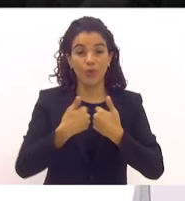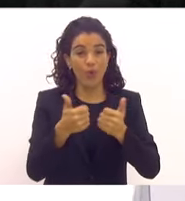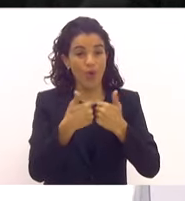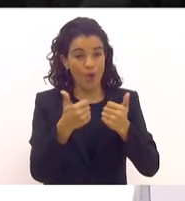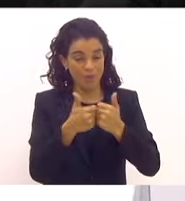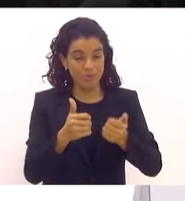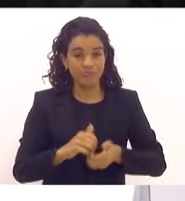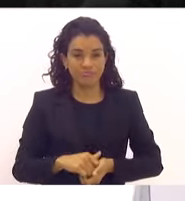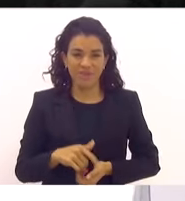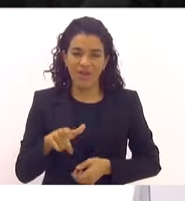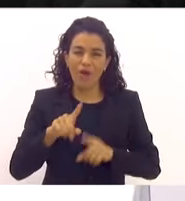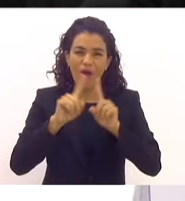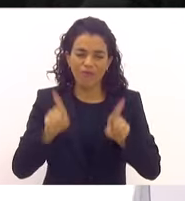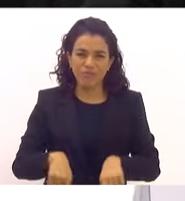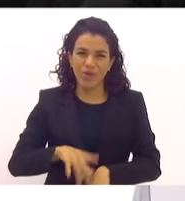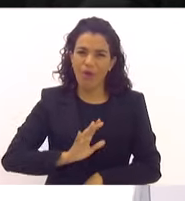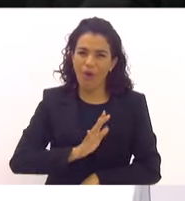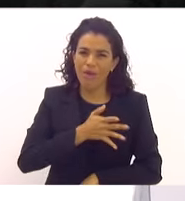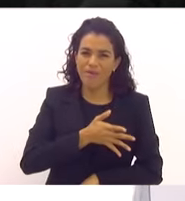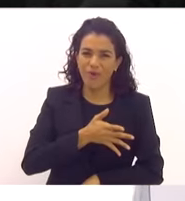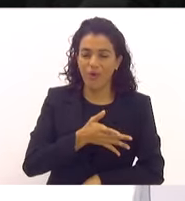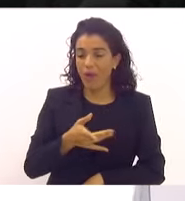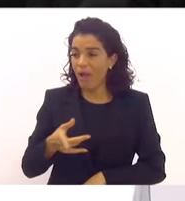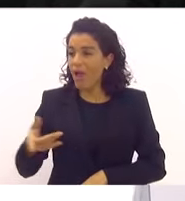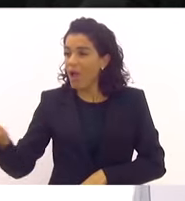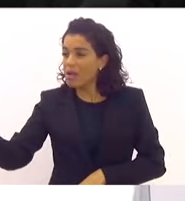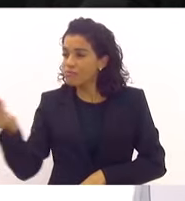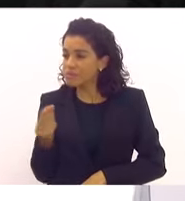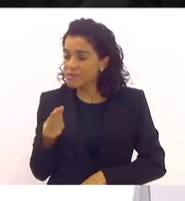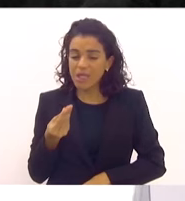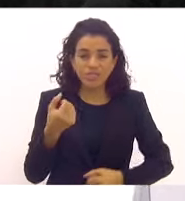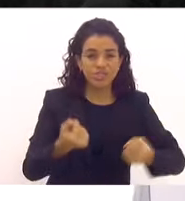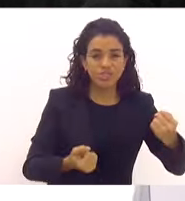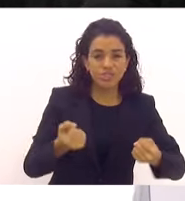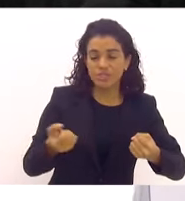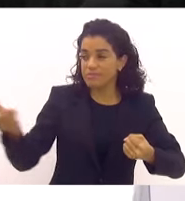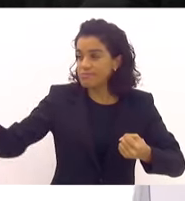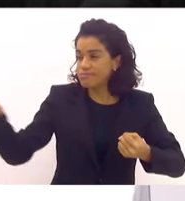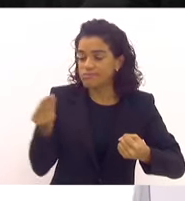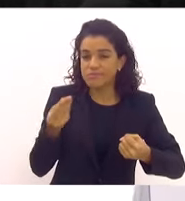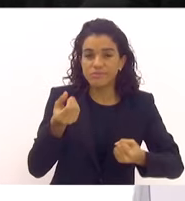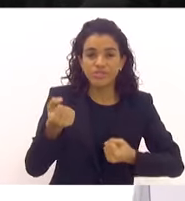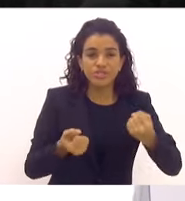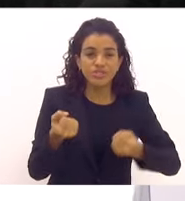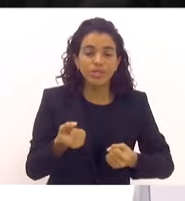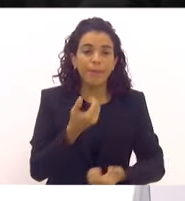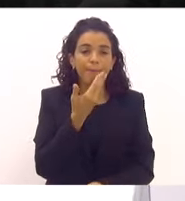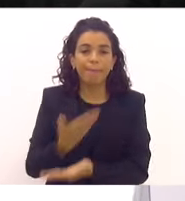é horrorosa, você cobrar e dirigir, né? E você perder um posto de trabalho.